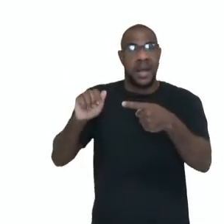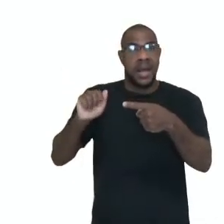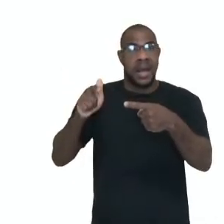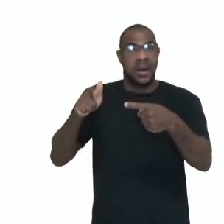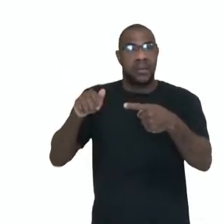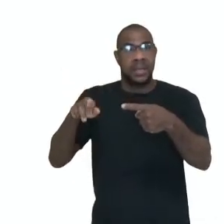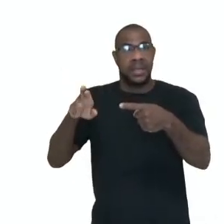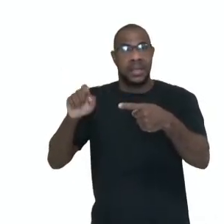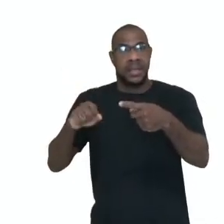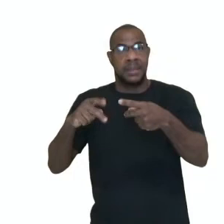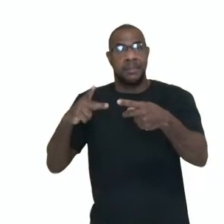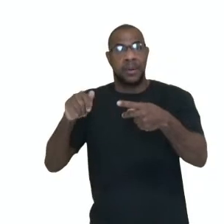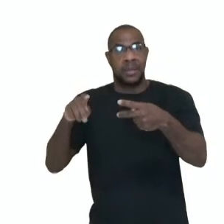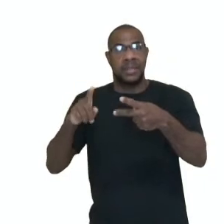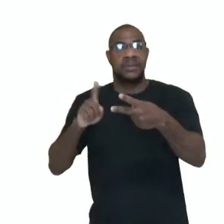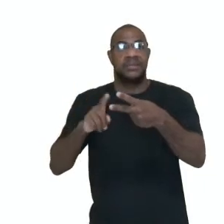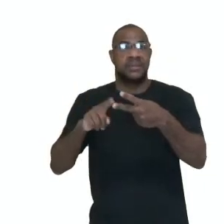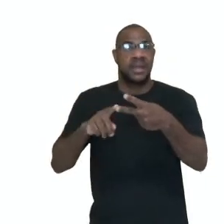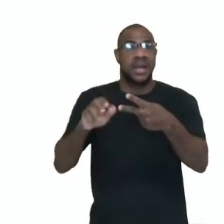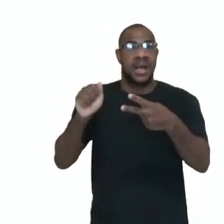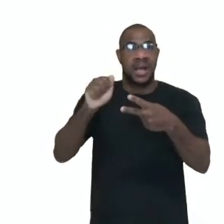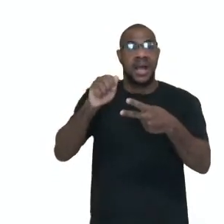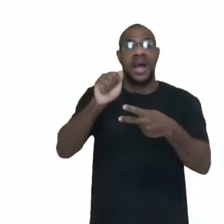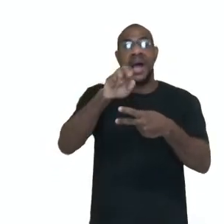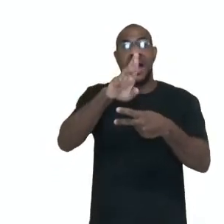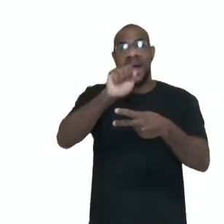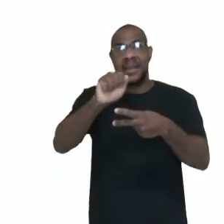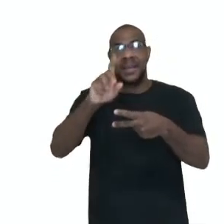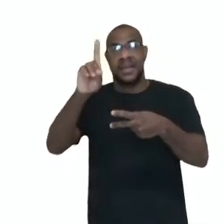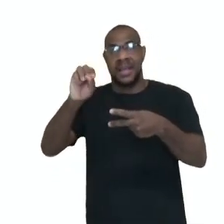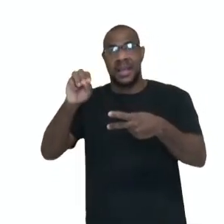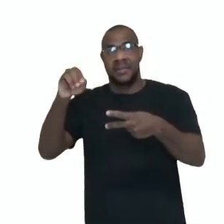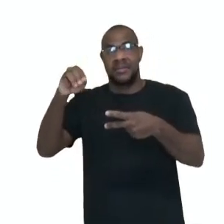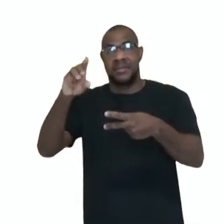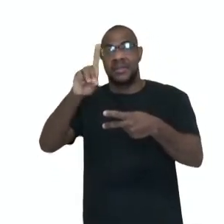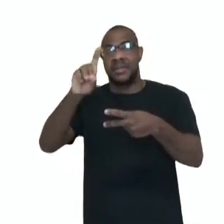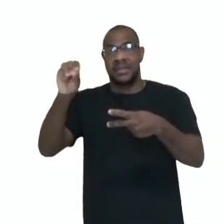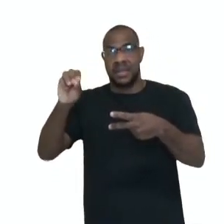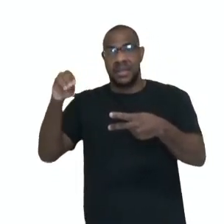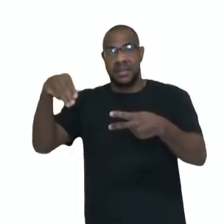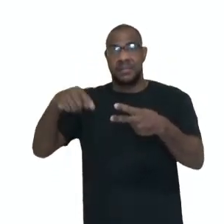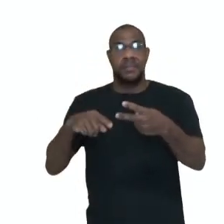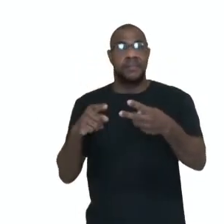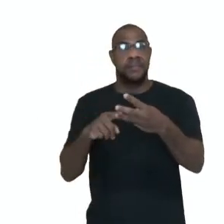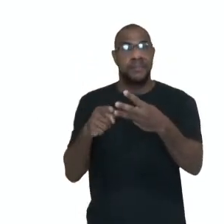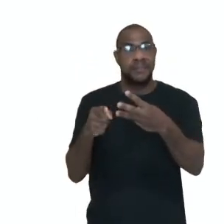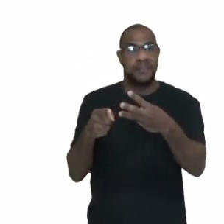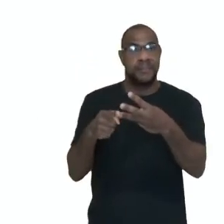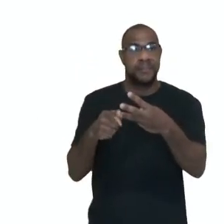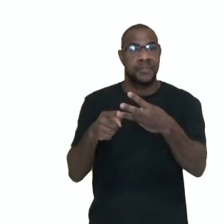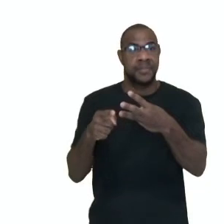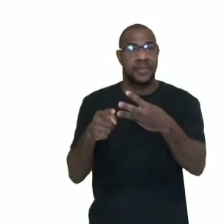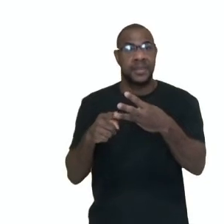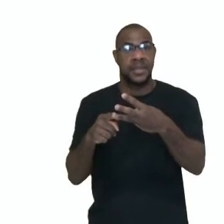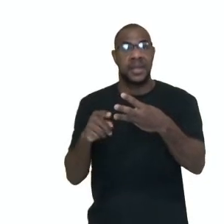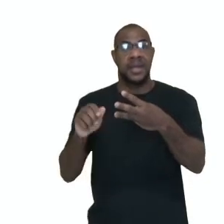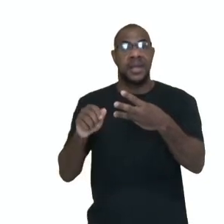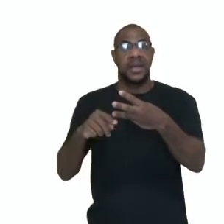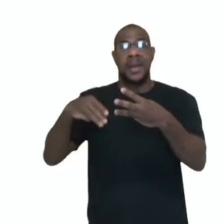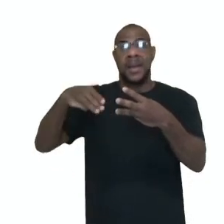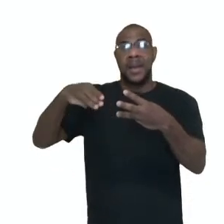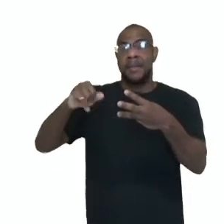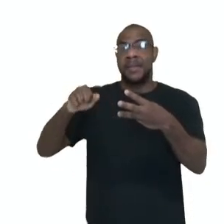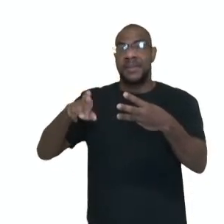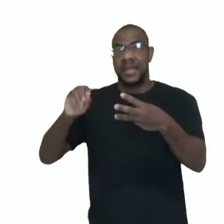mede 24.200 m², o alqueire mineiro, 48.400 m², e